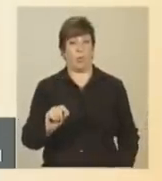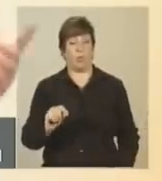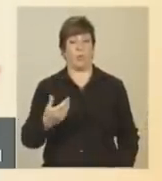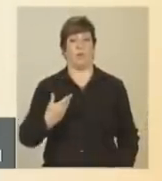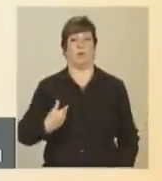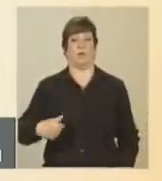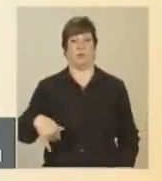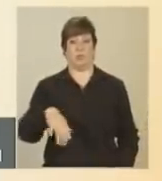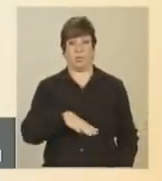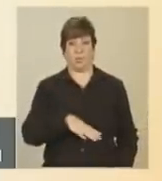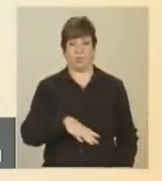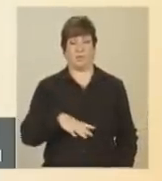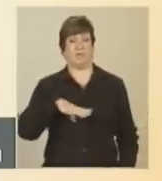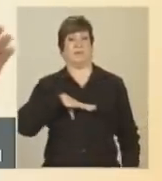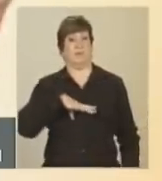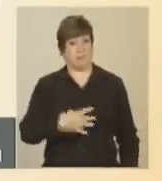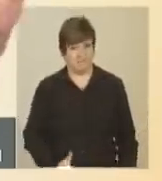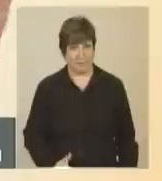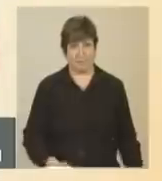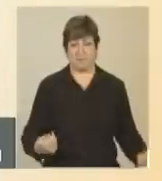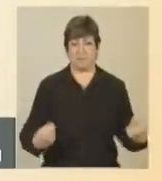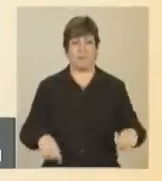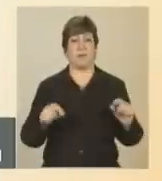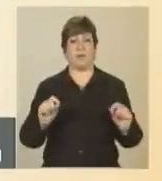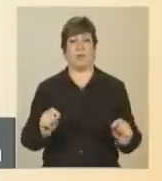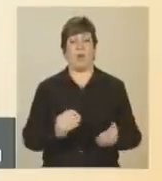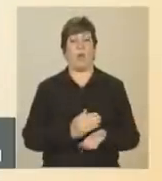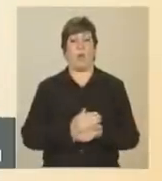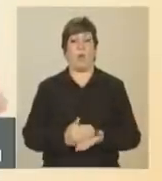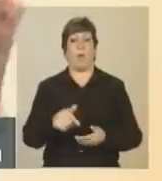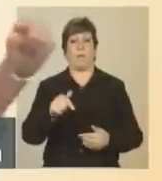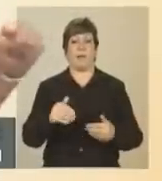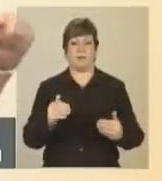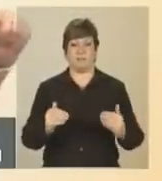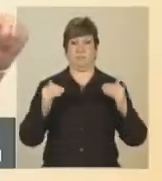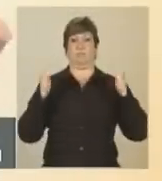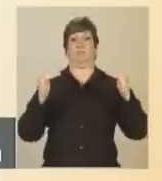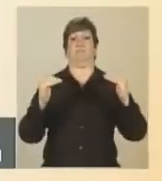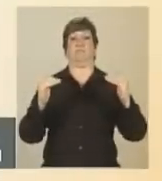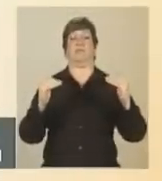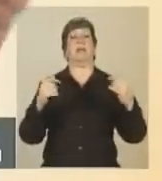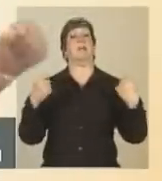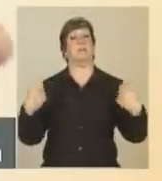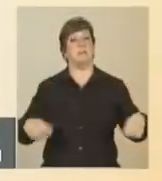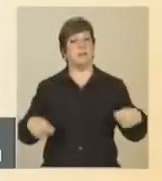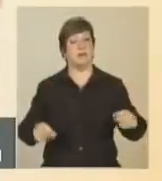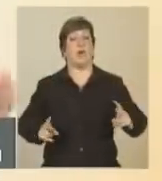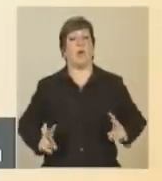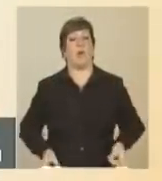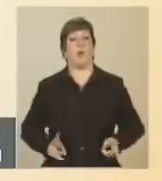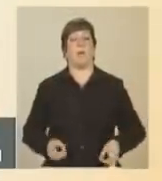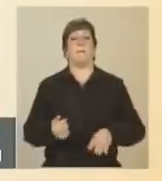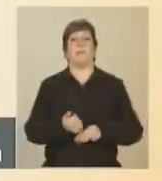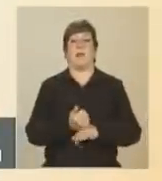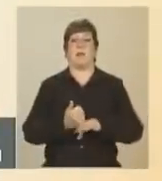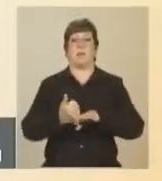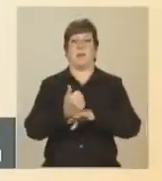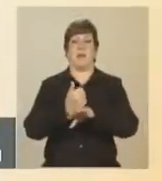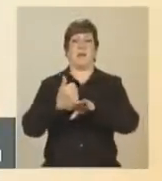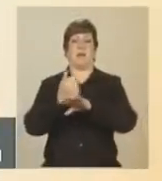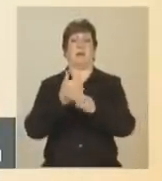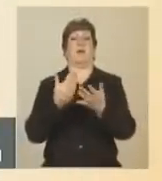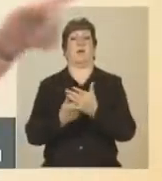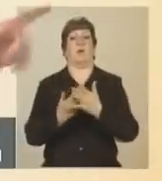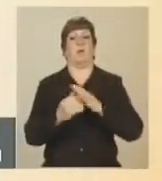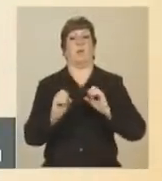o que nos é desafiante é que, a partir desse patamar, nós temos de continuar melhorando a qualidade da